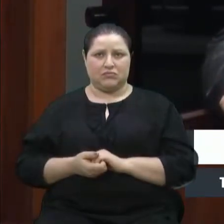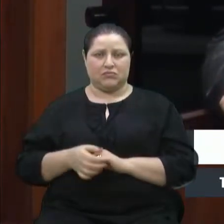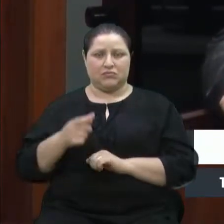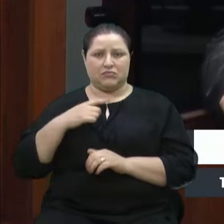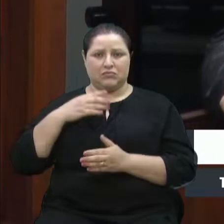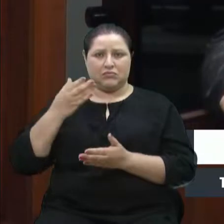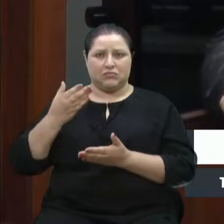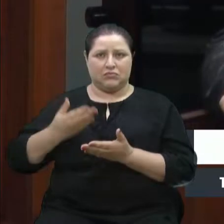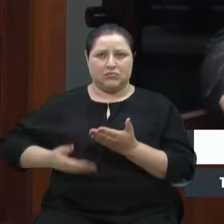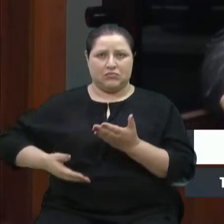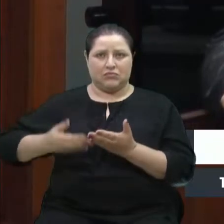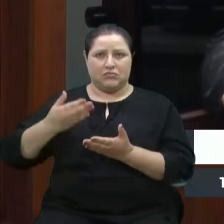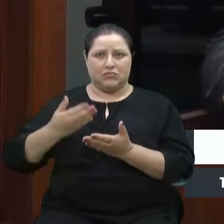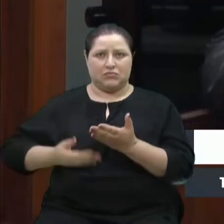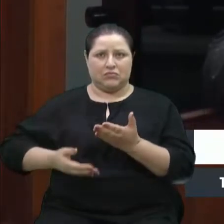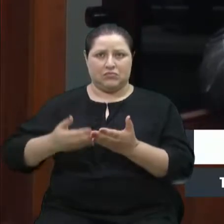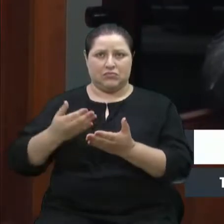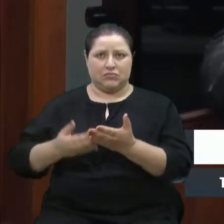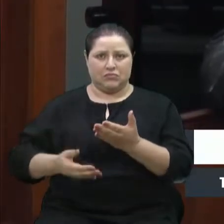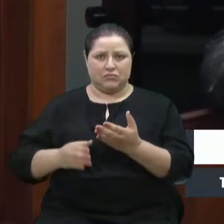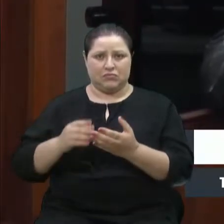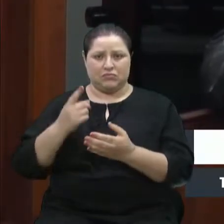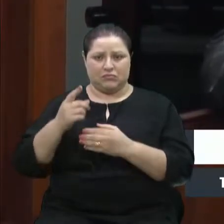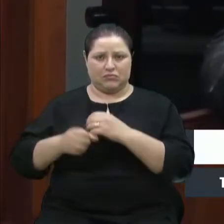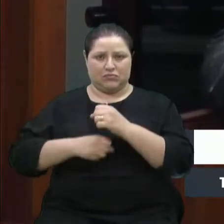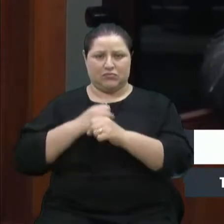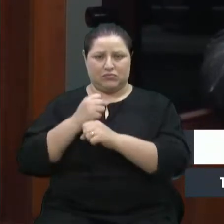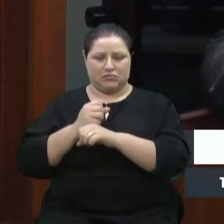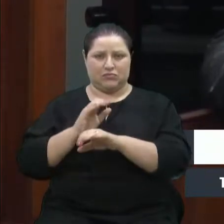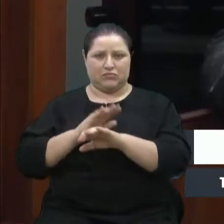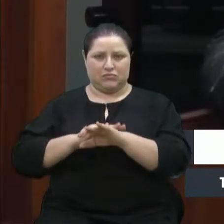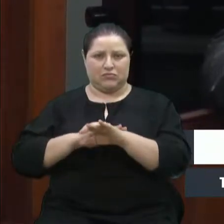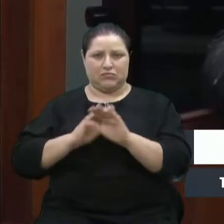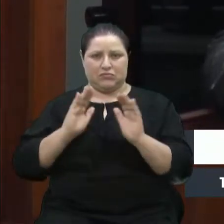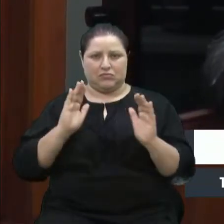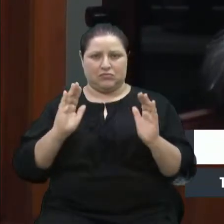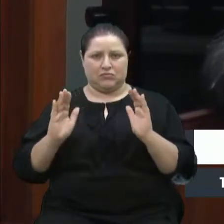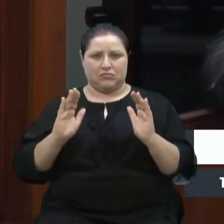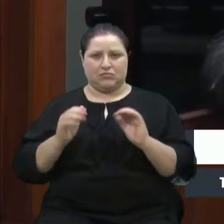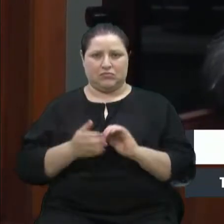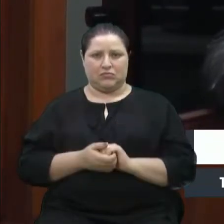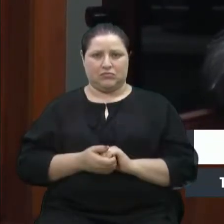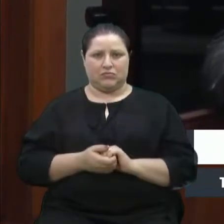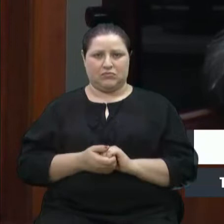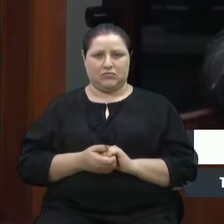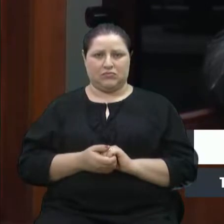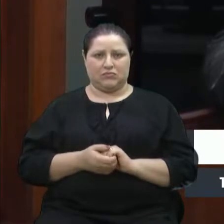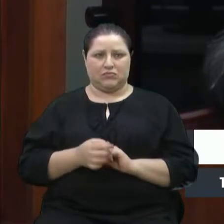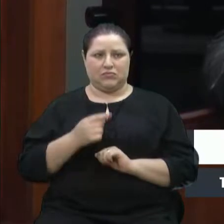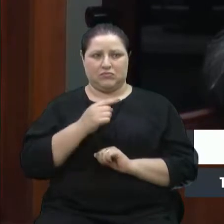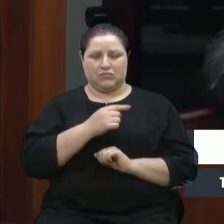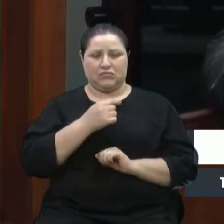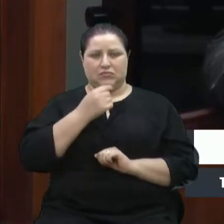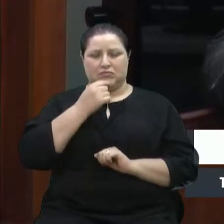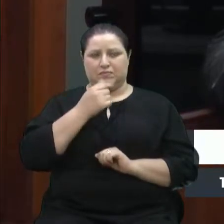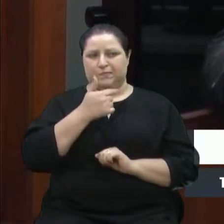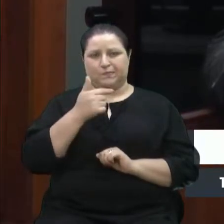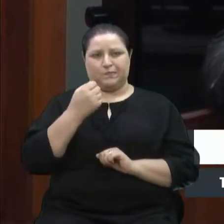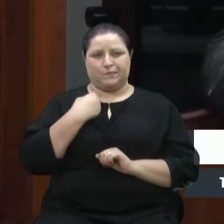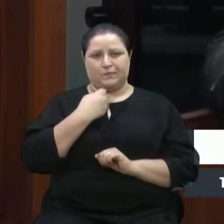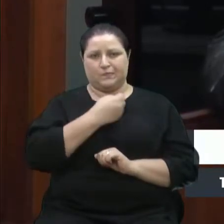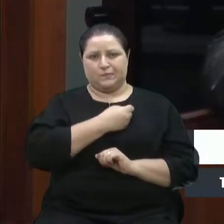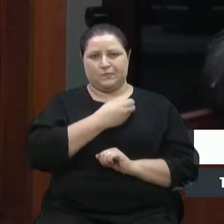percas as percas dentro de um ano né Caxias aqui não tá esses números ali mas tá se for